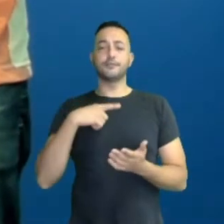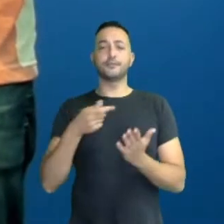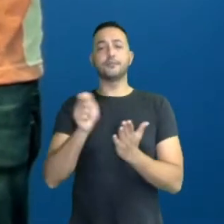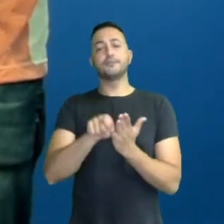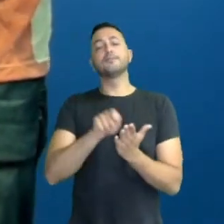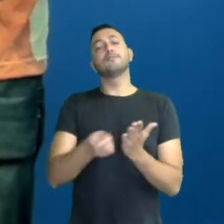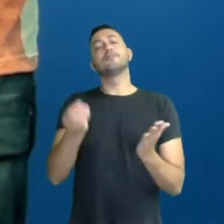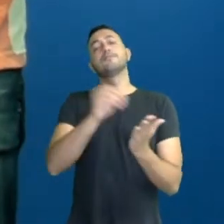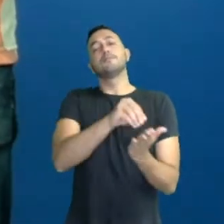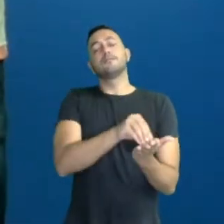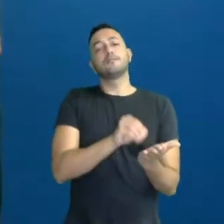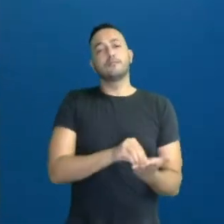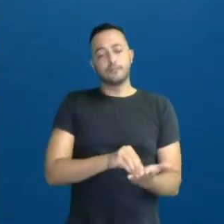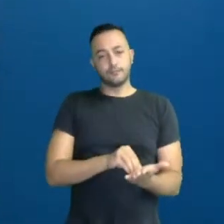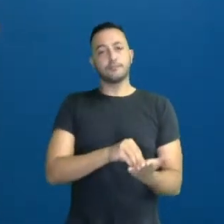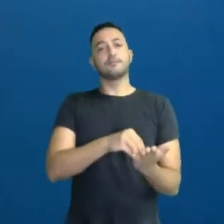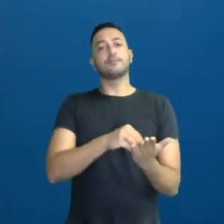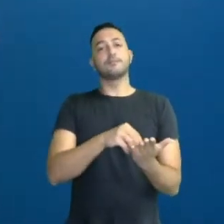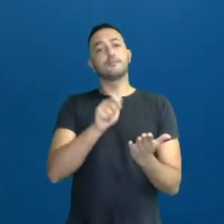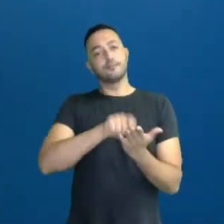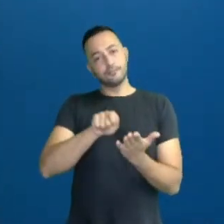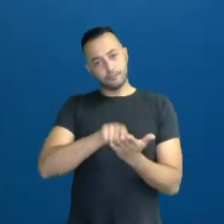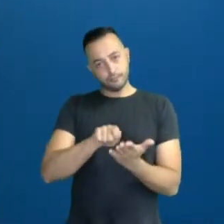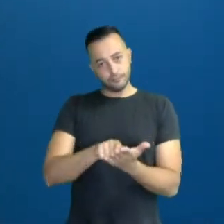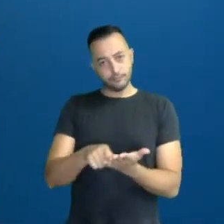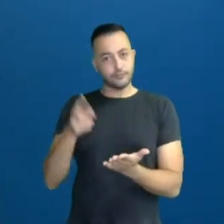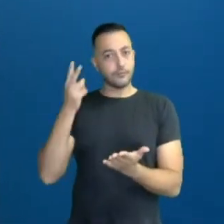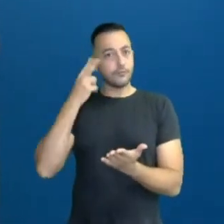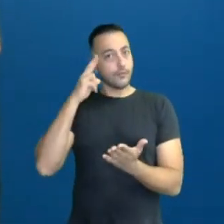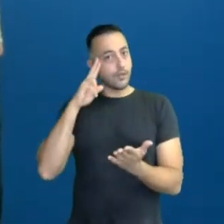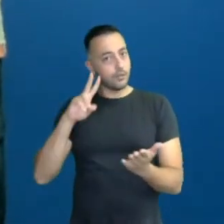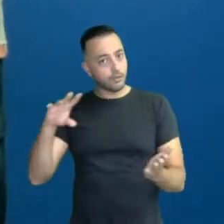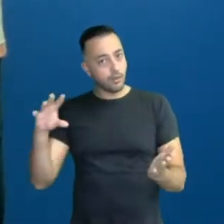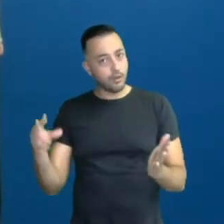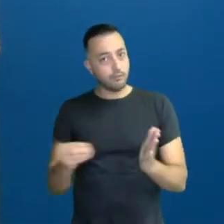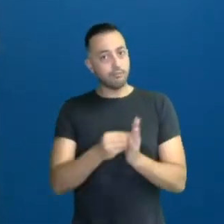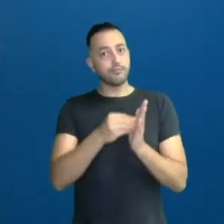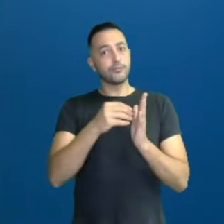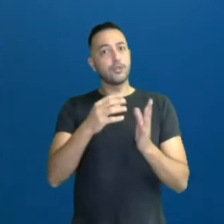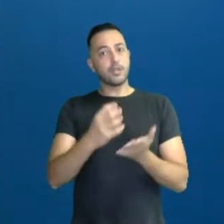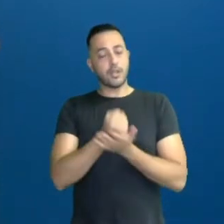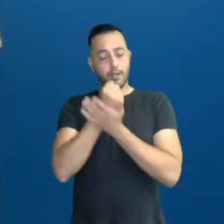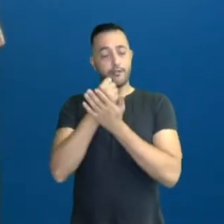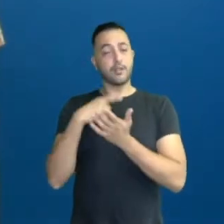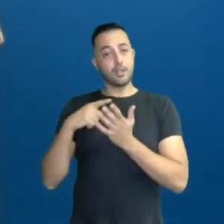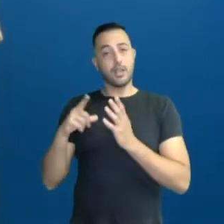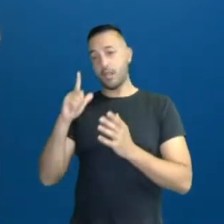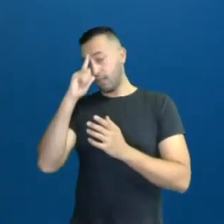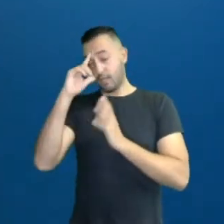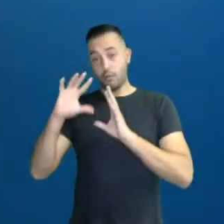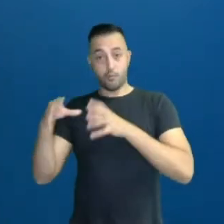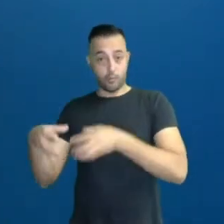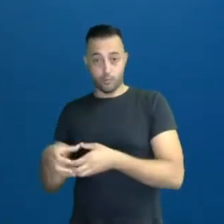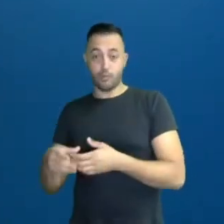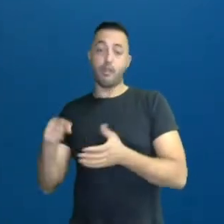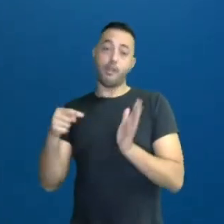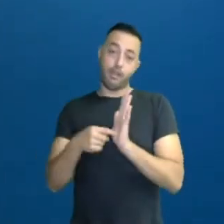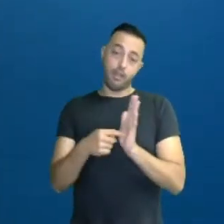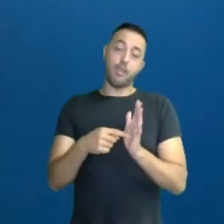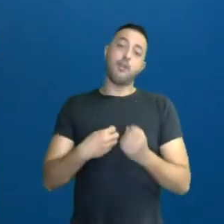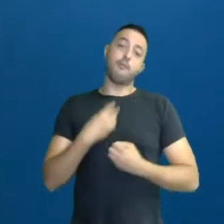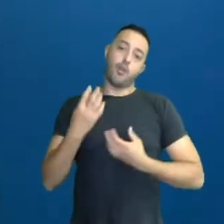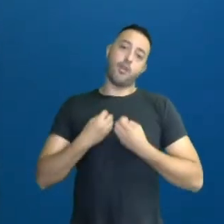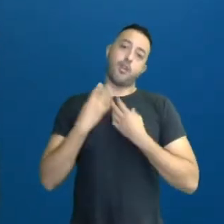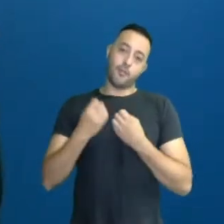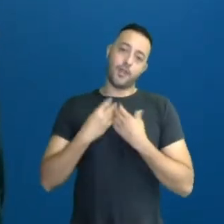registros históricos escritos para se concluir como surgiu o povo grego vêm desses poemas. E